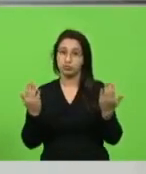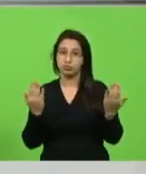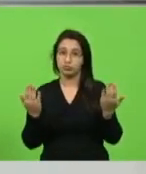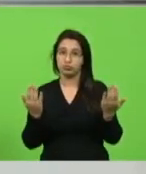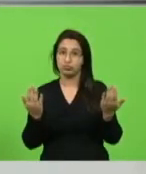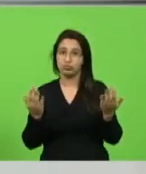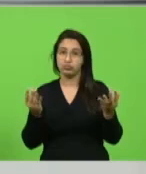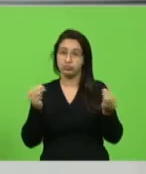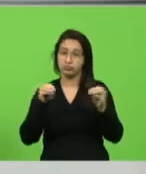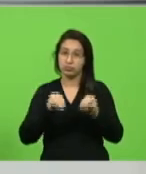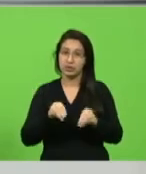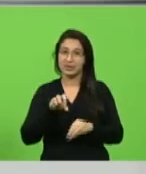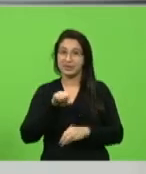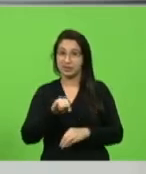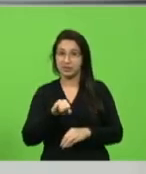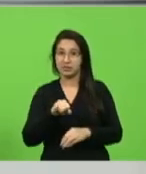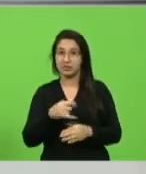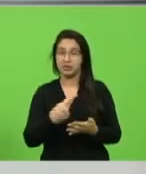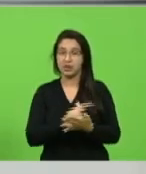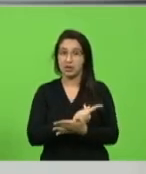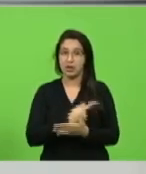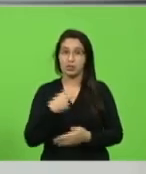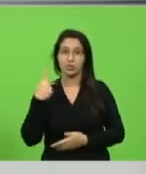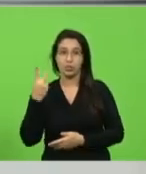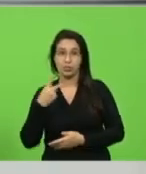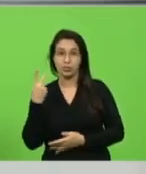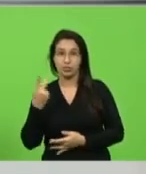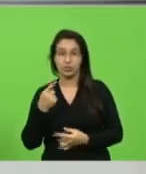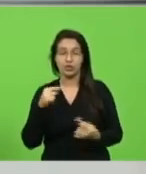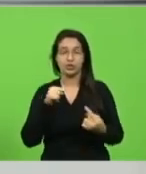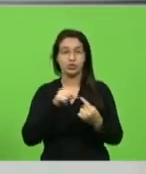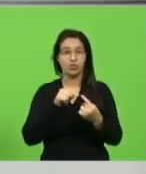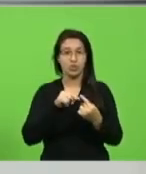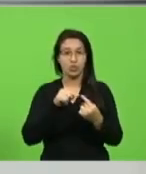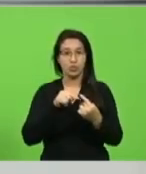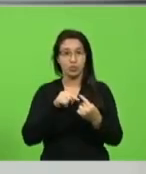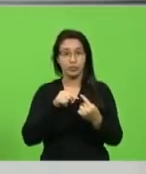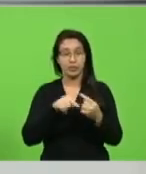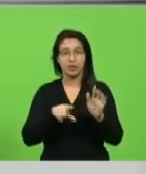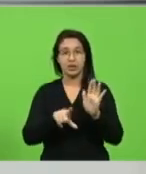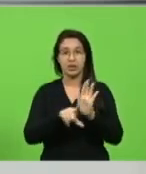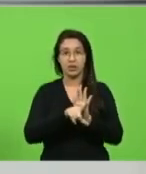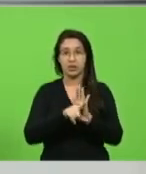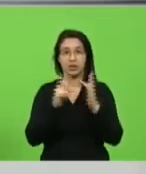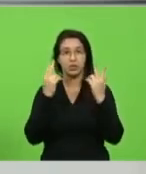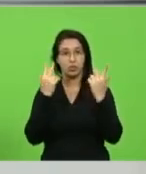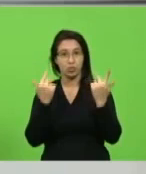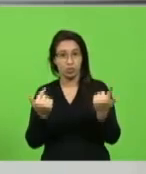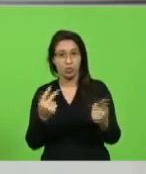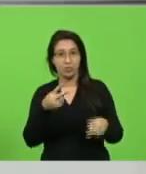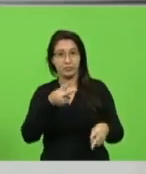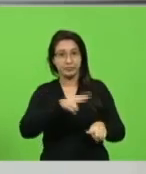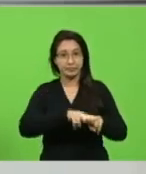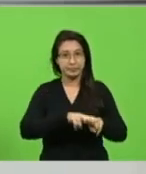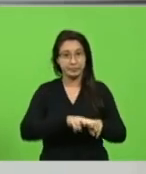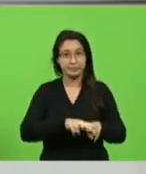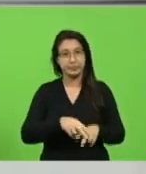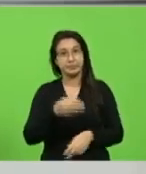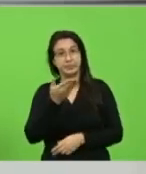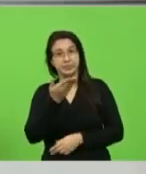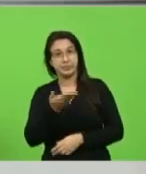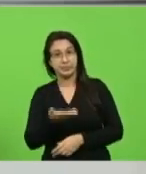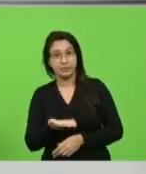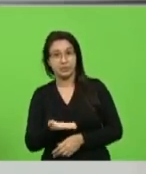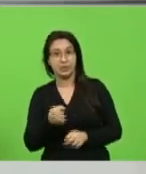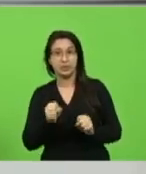infração política corresponde à lei penal comum. Um delito sofrerá o agente, além de